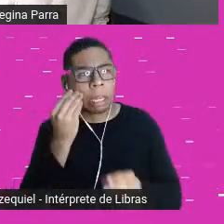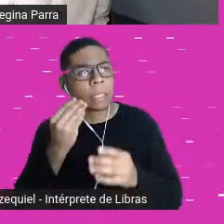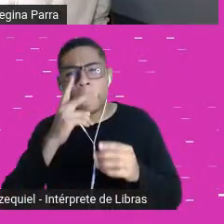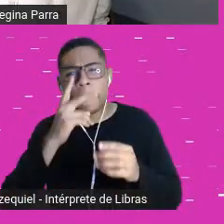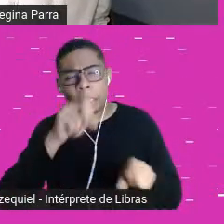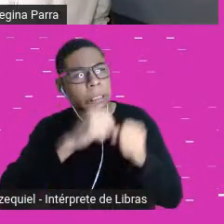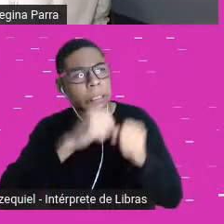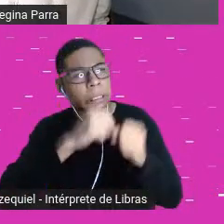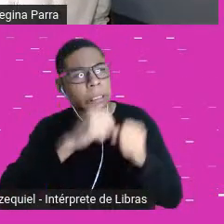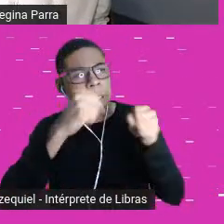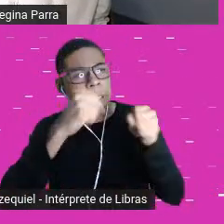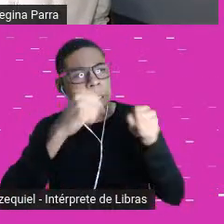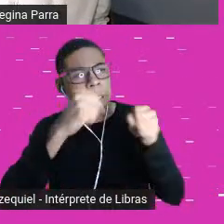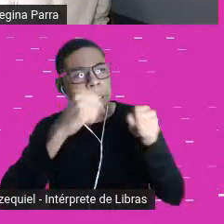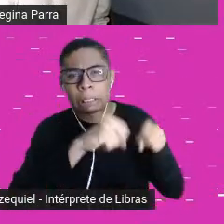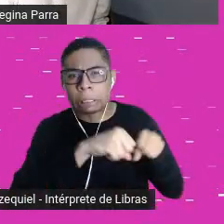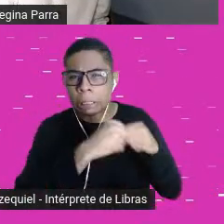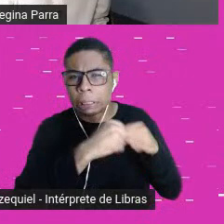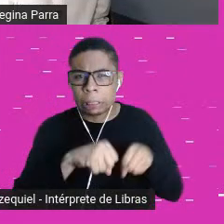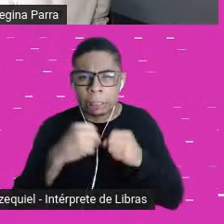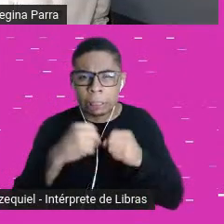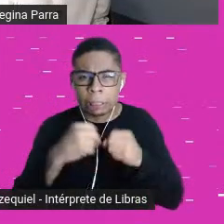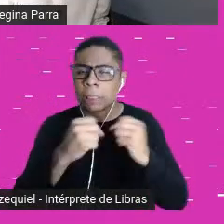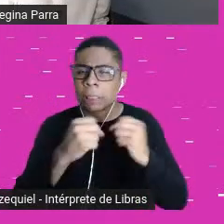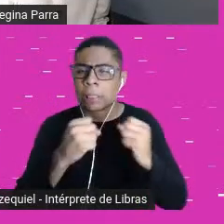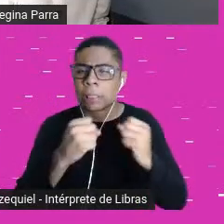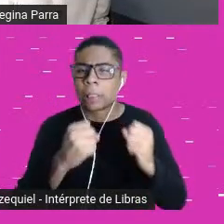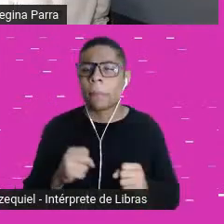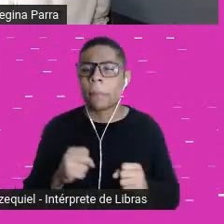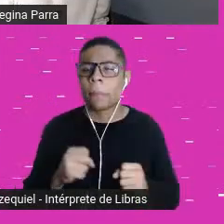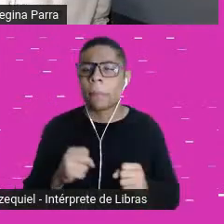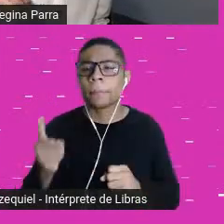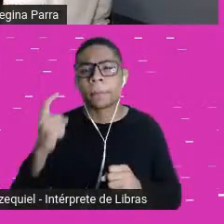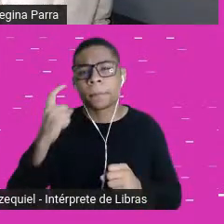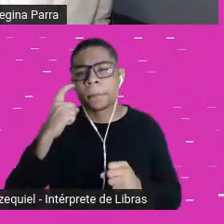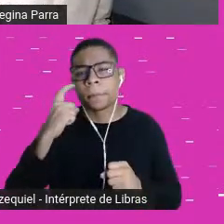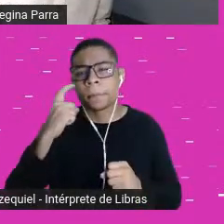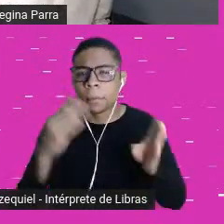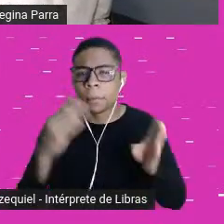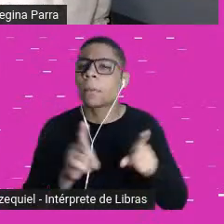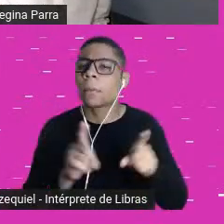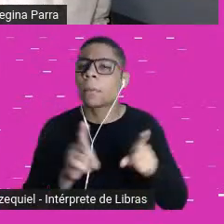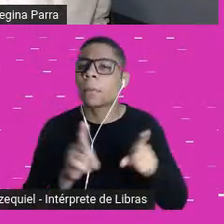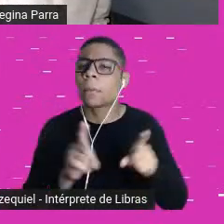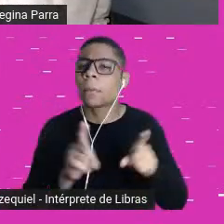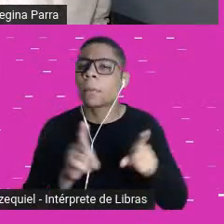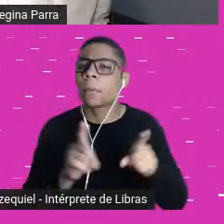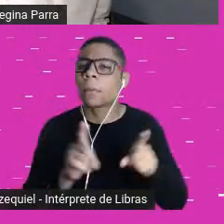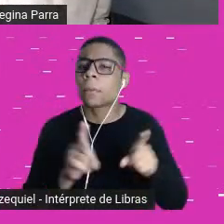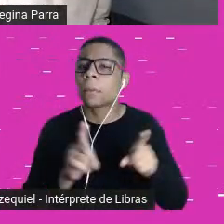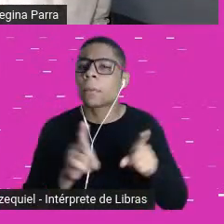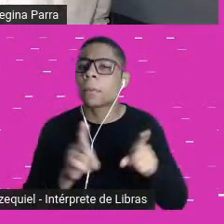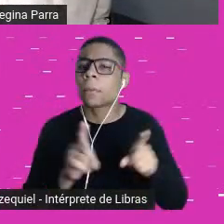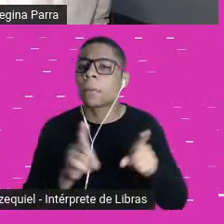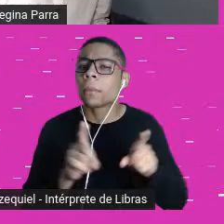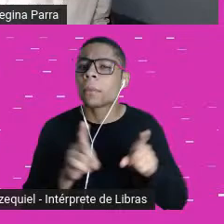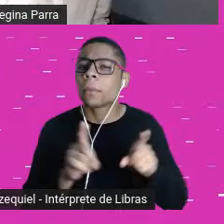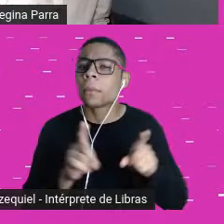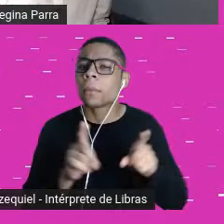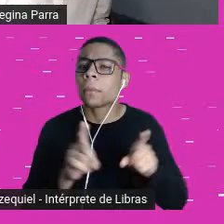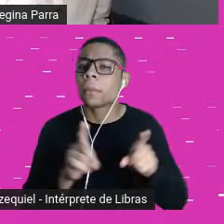trabalhando um pouco também com né, os quatro elementos, a terra, o fogo, o ar, a